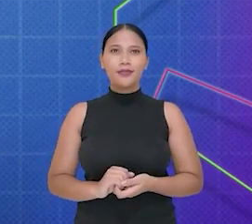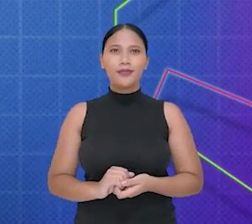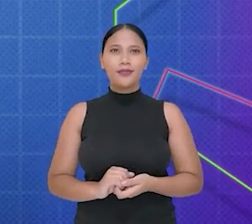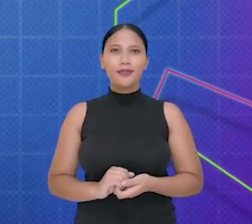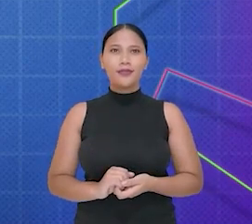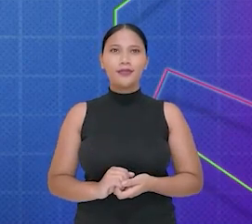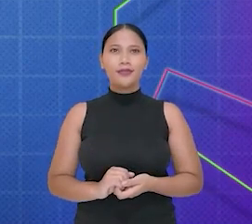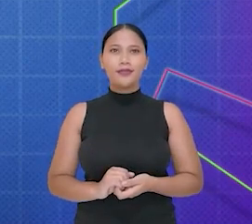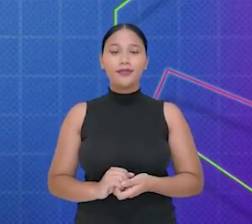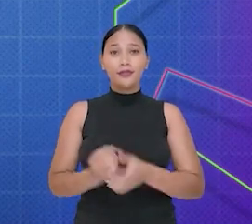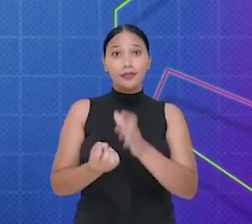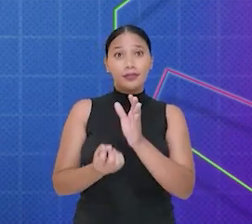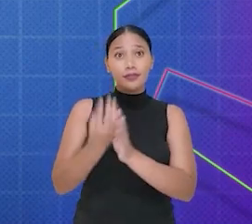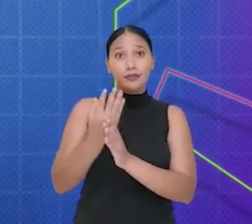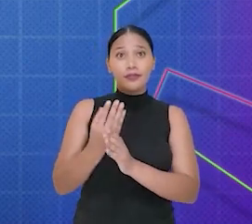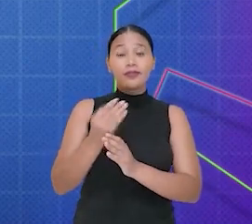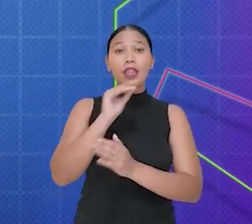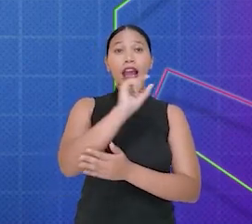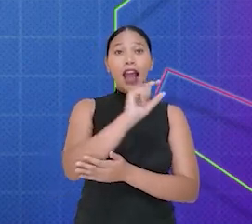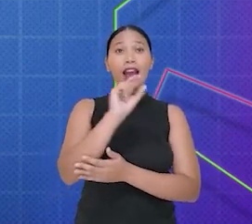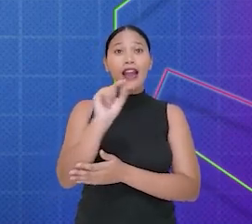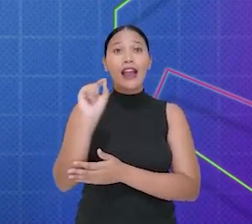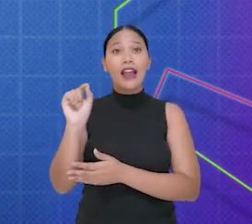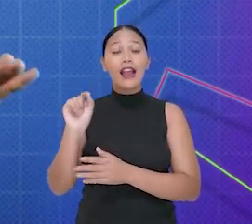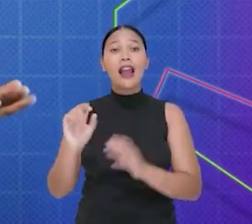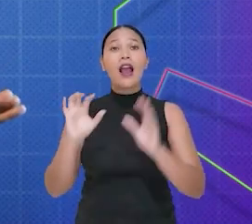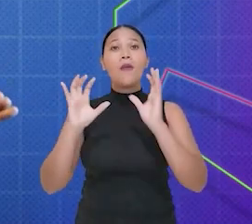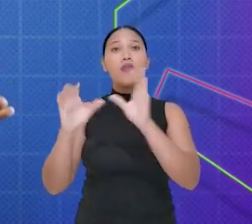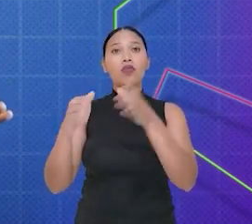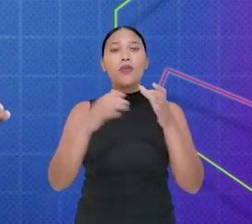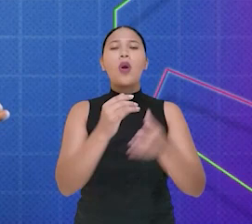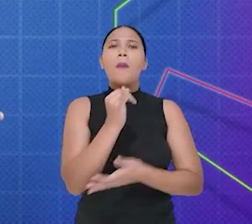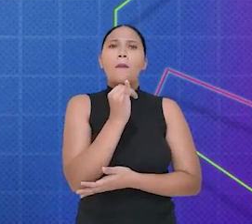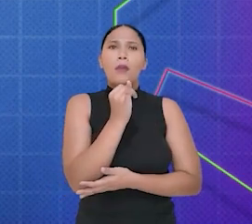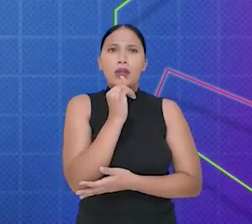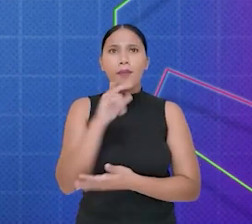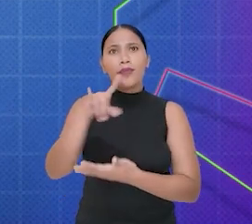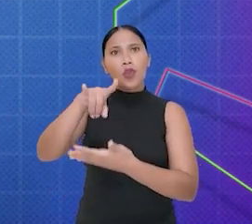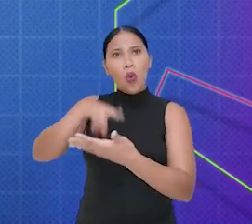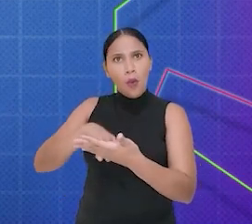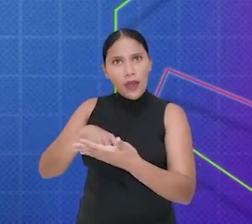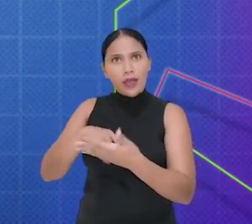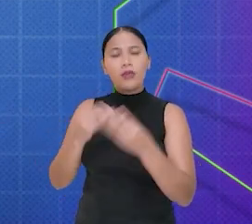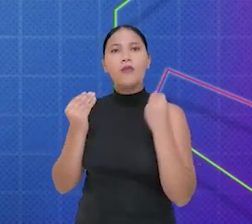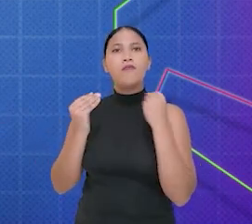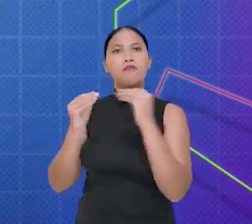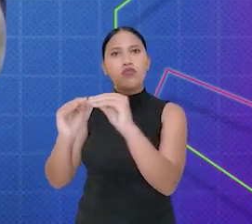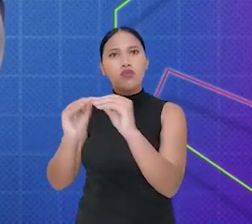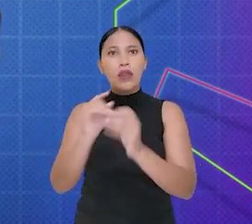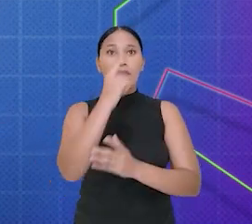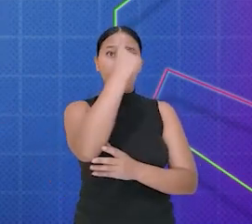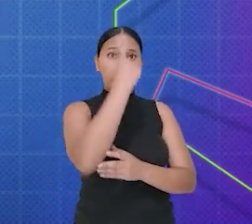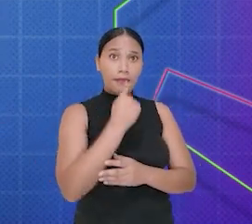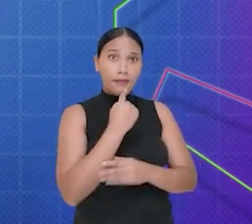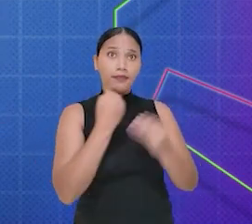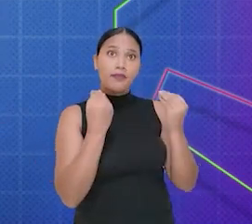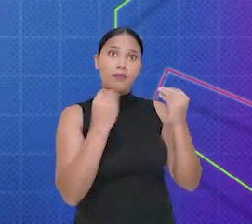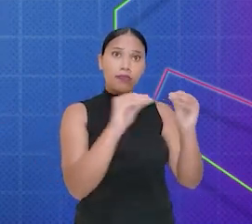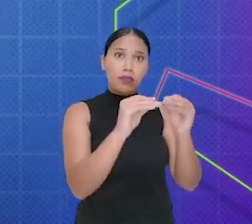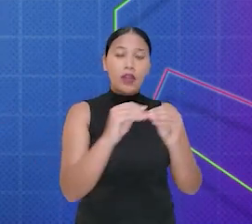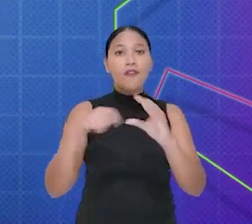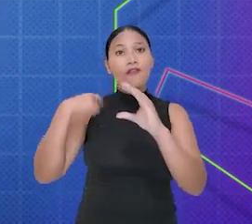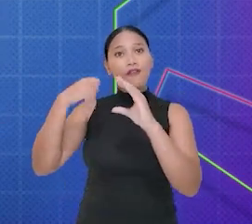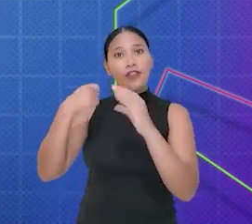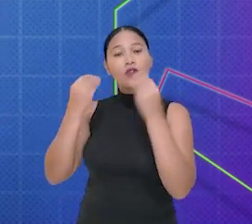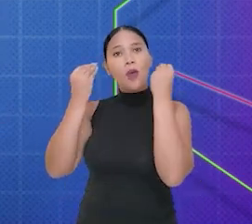de forma bem eficiente. Crie pastas para cada categoria de arquivo. Por exemplo, documentos, imagens,